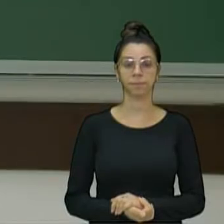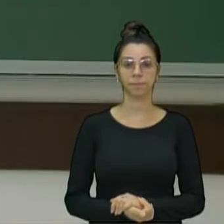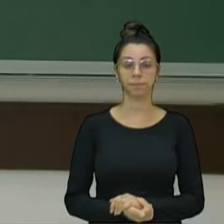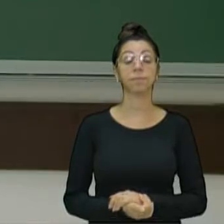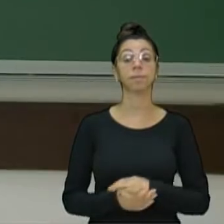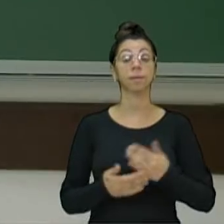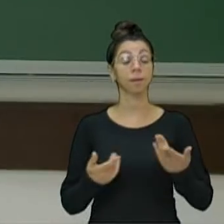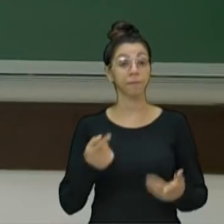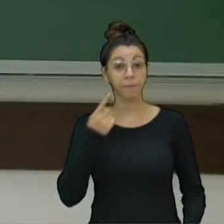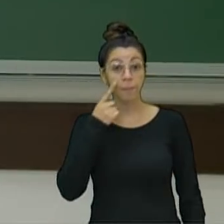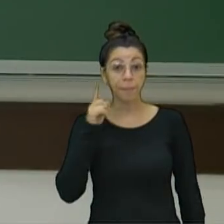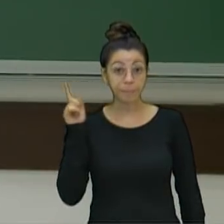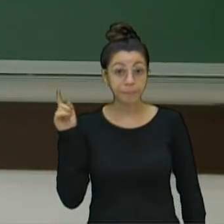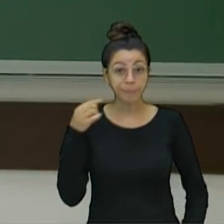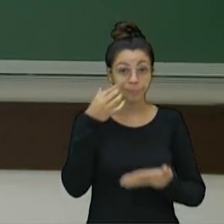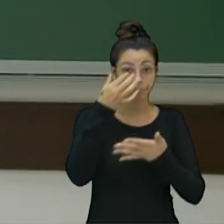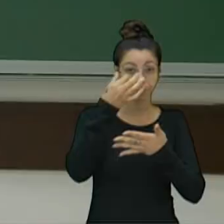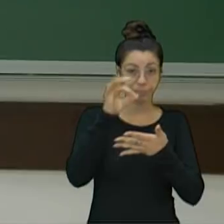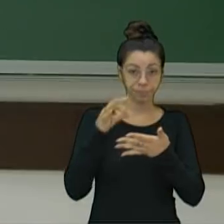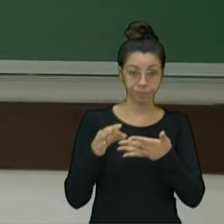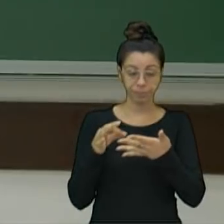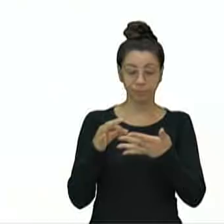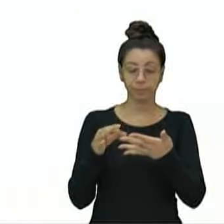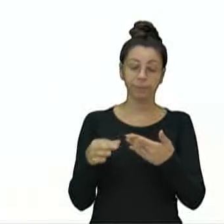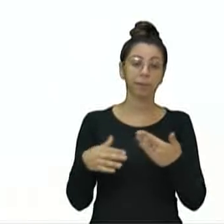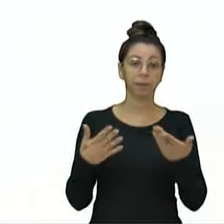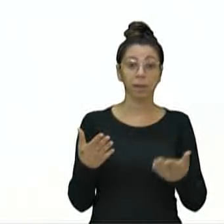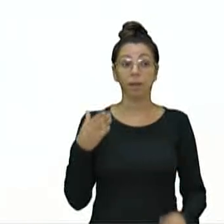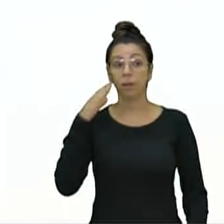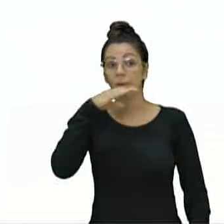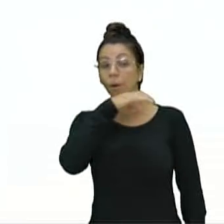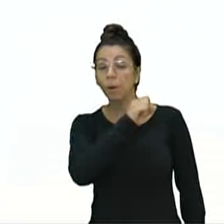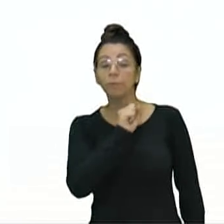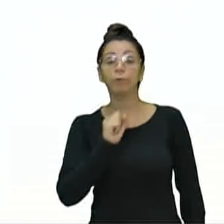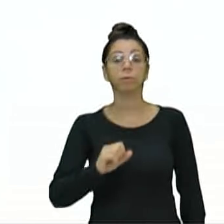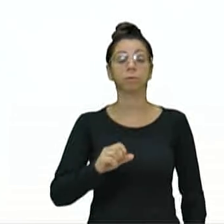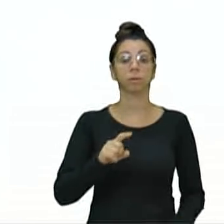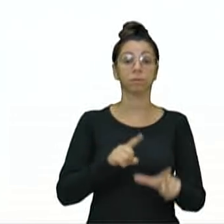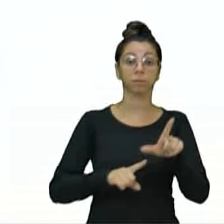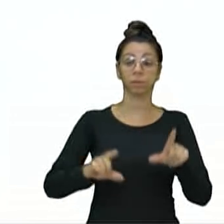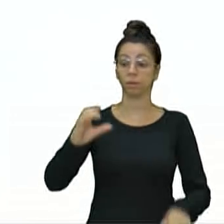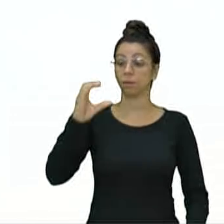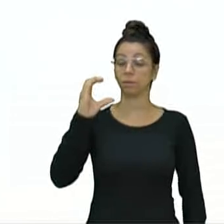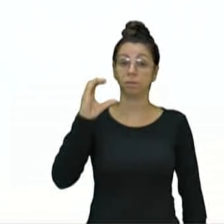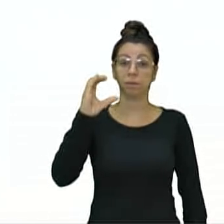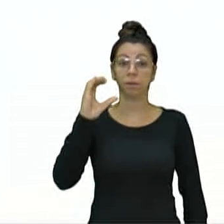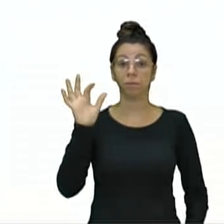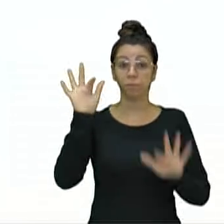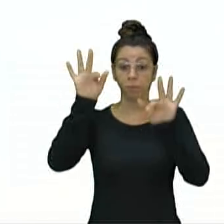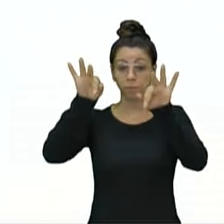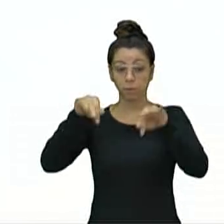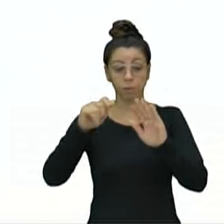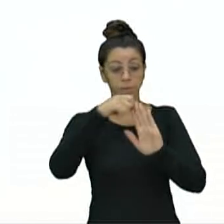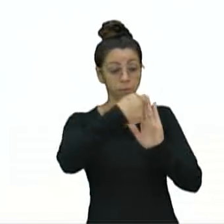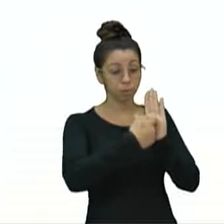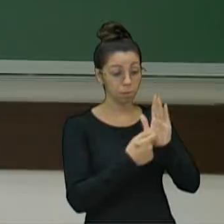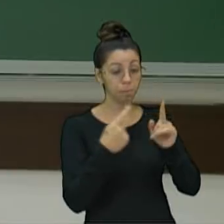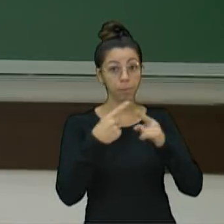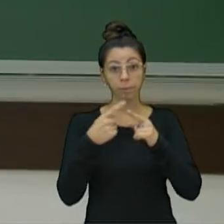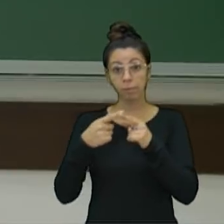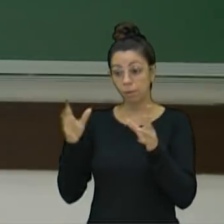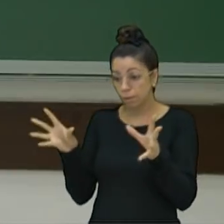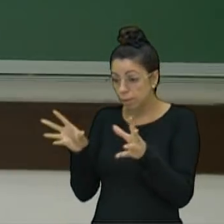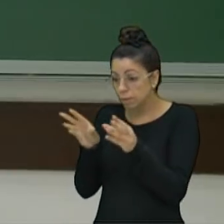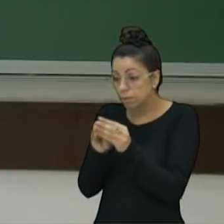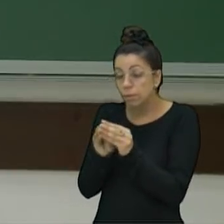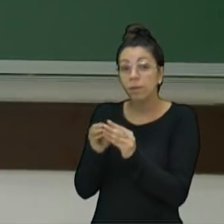Então, vamos lá? É claro, né, gente? O in summary, ele coloca lá no final do texto para resumir, né, que ele tinha apenas 30 minutos para